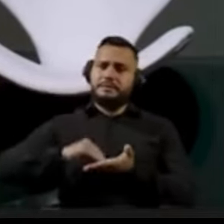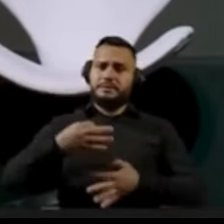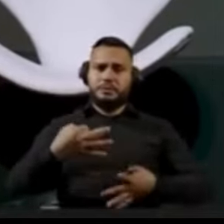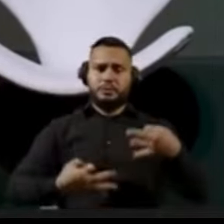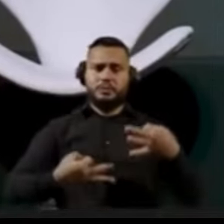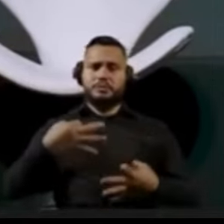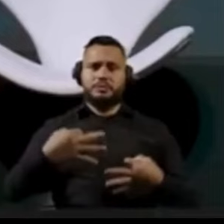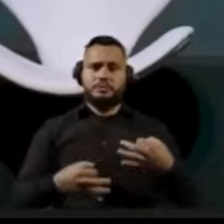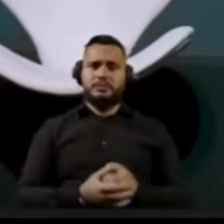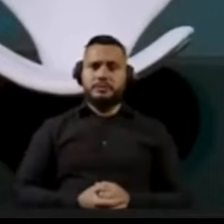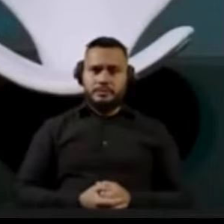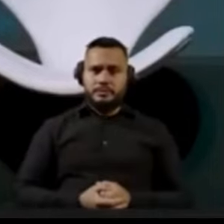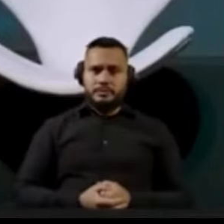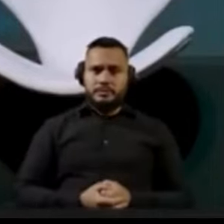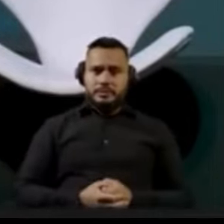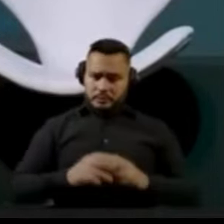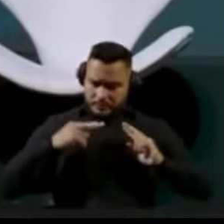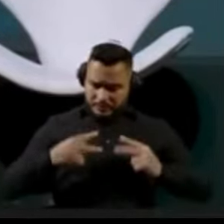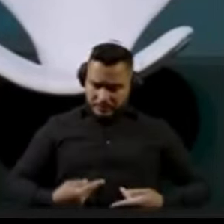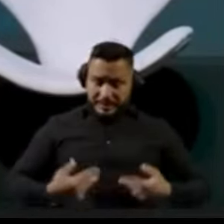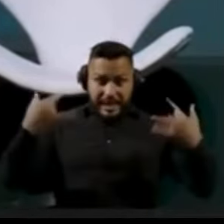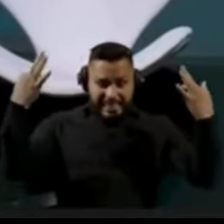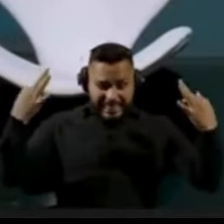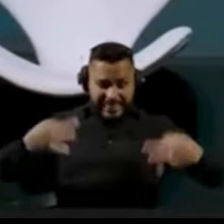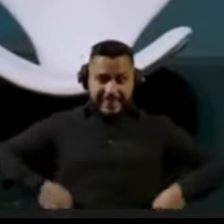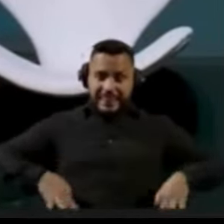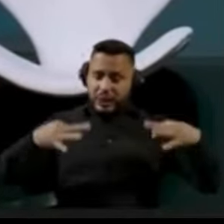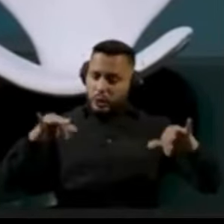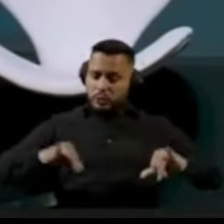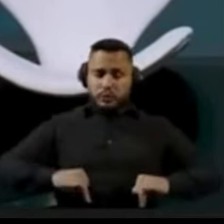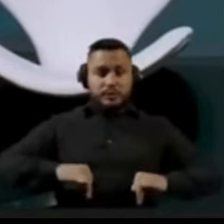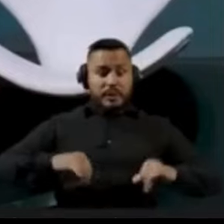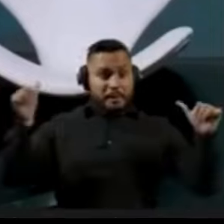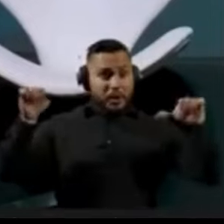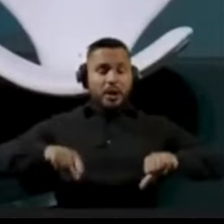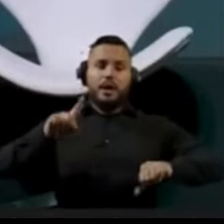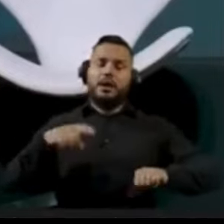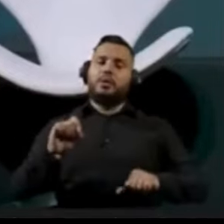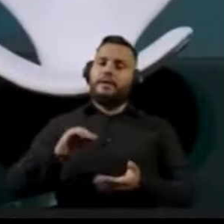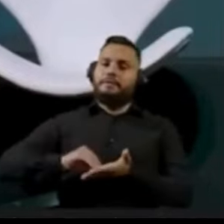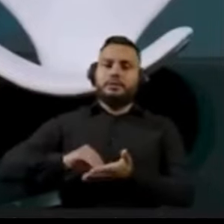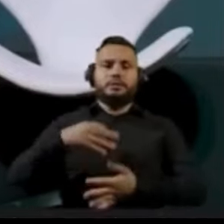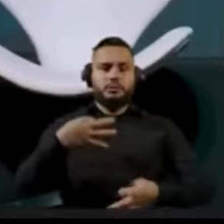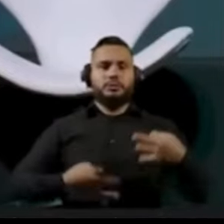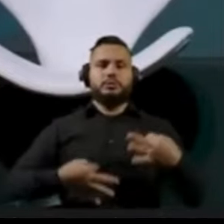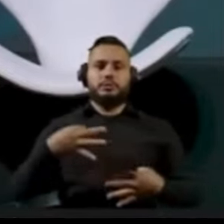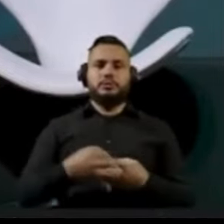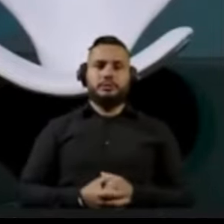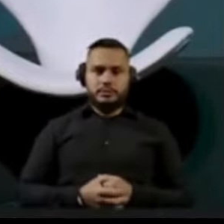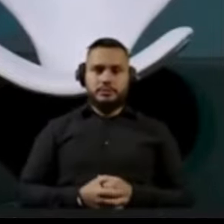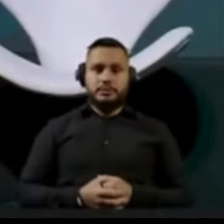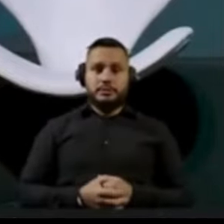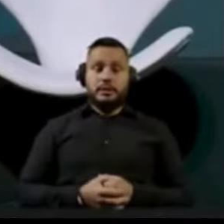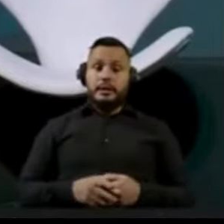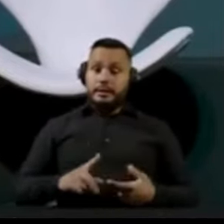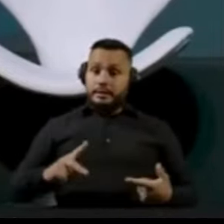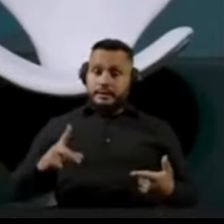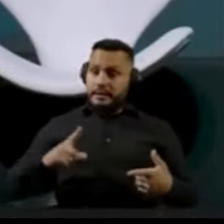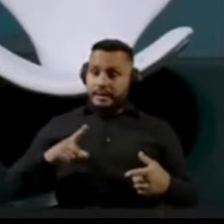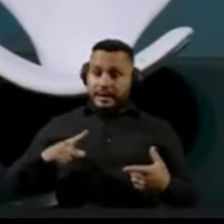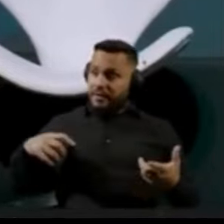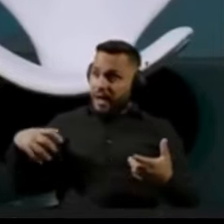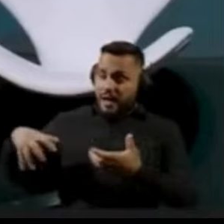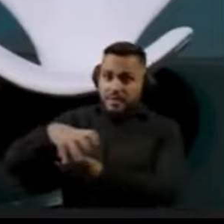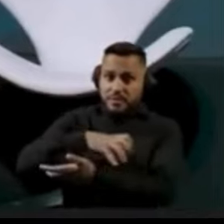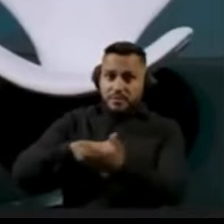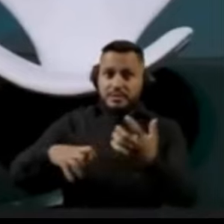A dor pior que um ser humano pode sentir é a dor da injustiça. A dor que moveu revoluções e revoltas no mundo inteiro foi